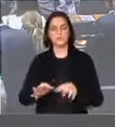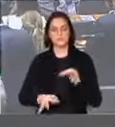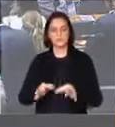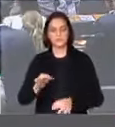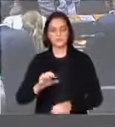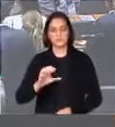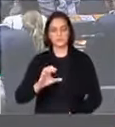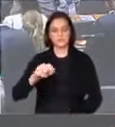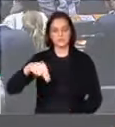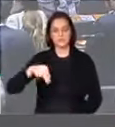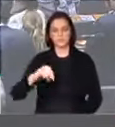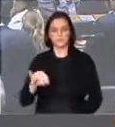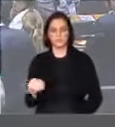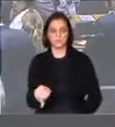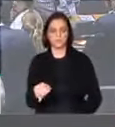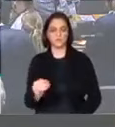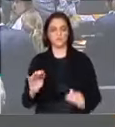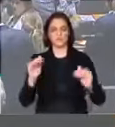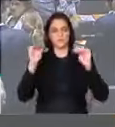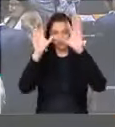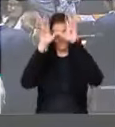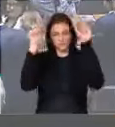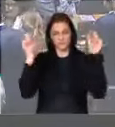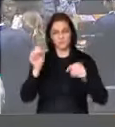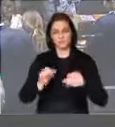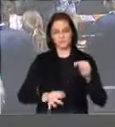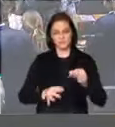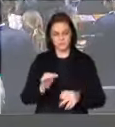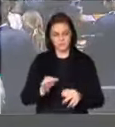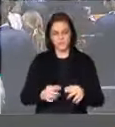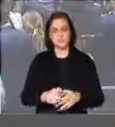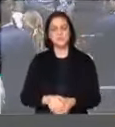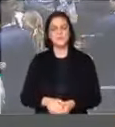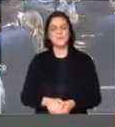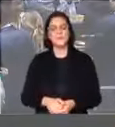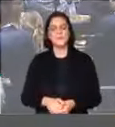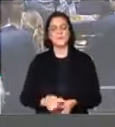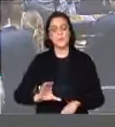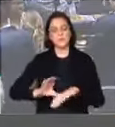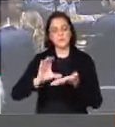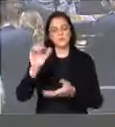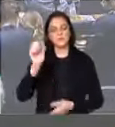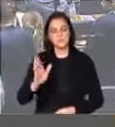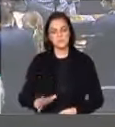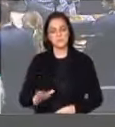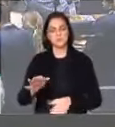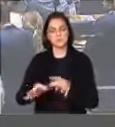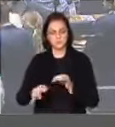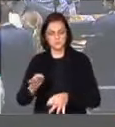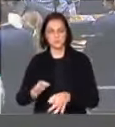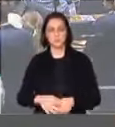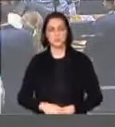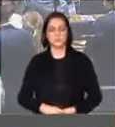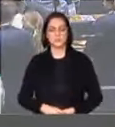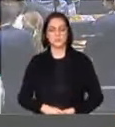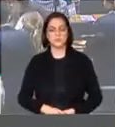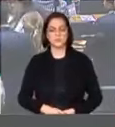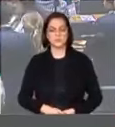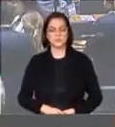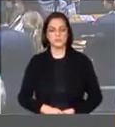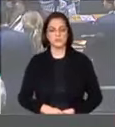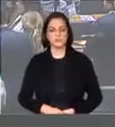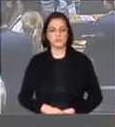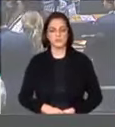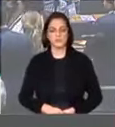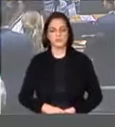Justiça, CNJ, Superior Tribunal de Justiça, Conselho Nacional de Justiça. E, na